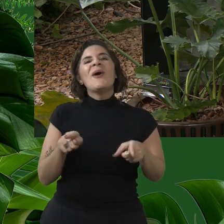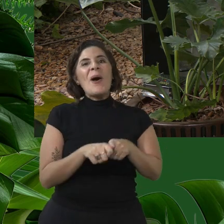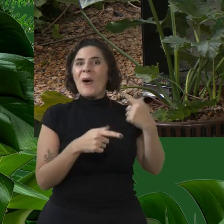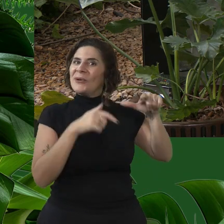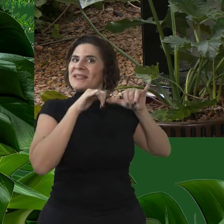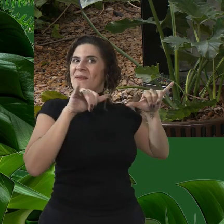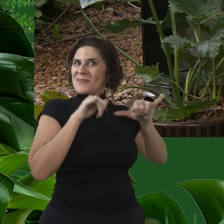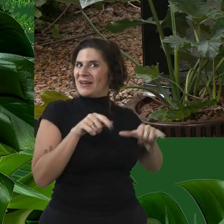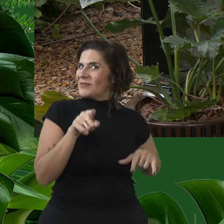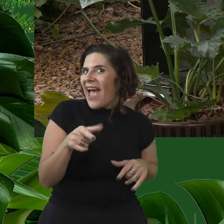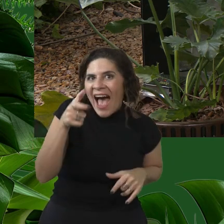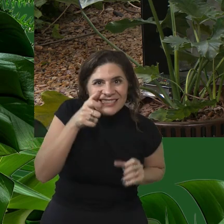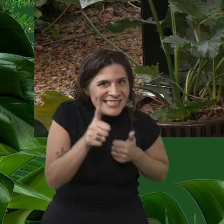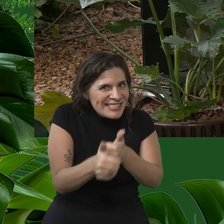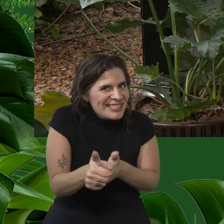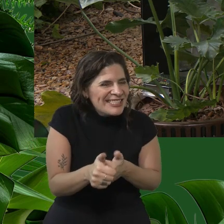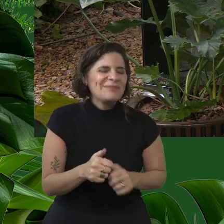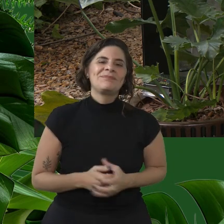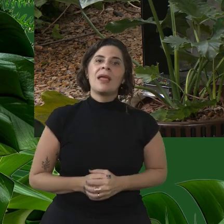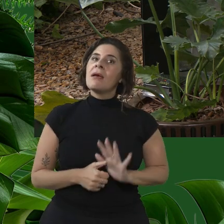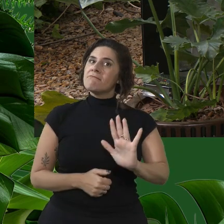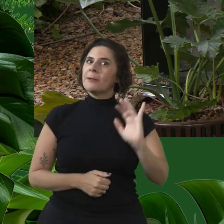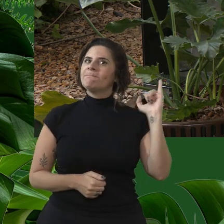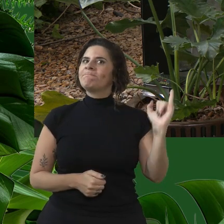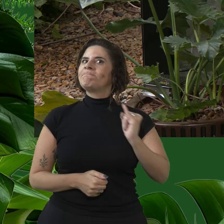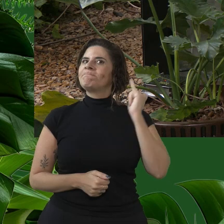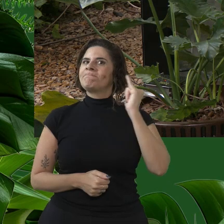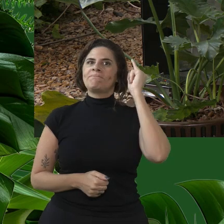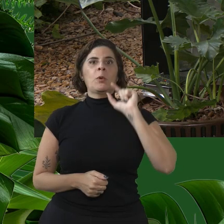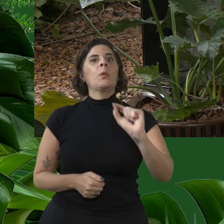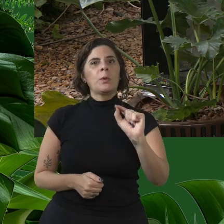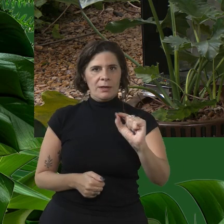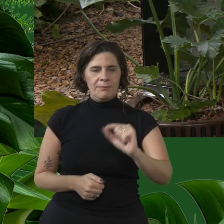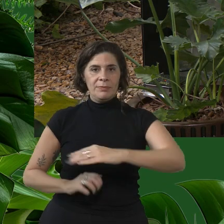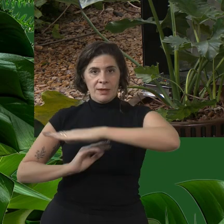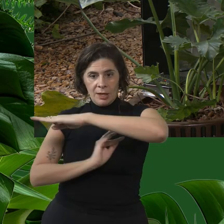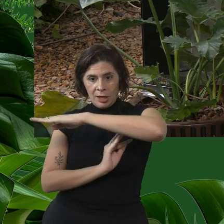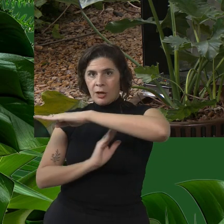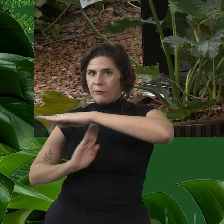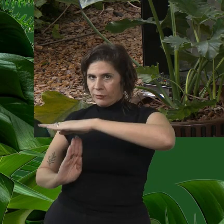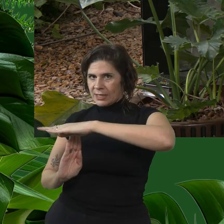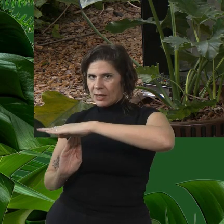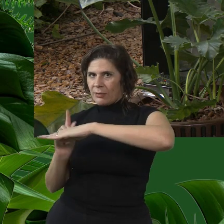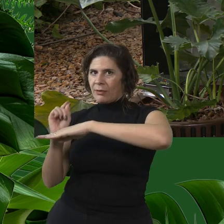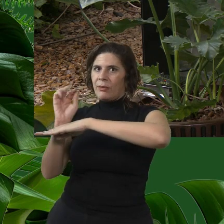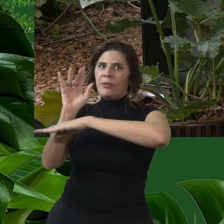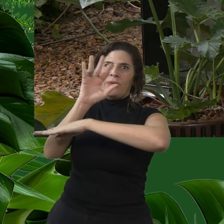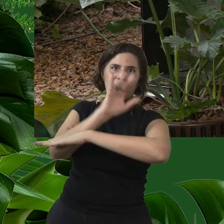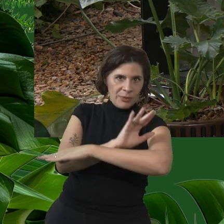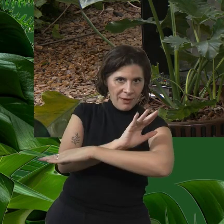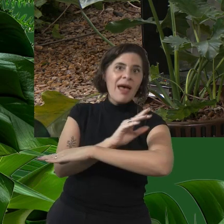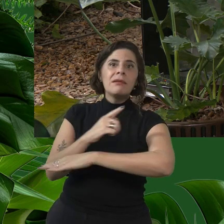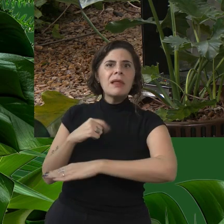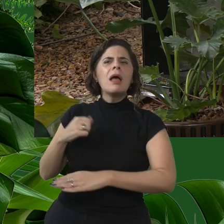imperdível. Mas um dos pontos mais importantes aqui é que a Fundação ela tá falando e, como vocês puderam perceber, ela